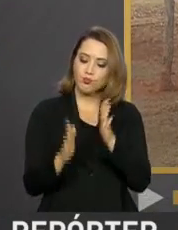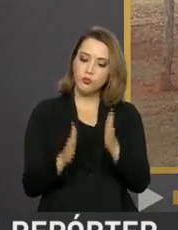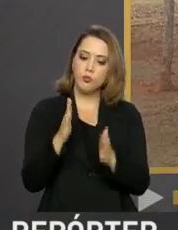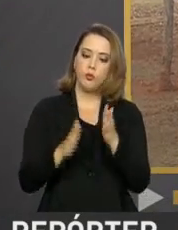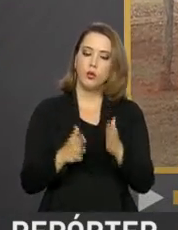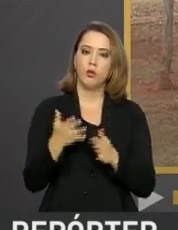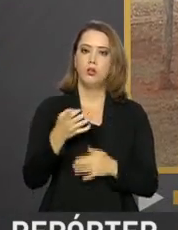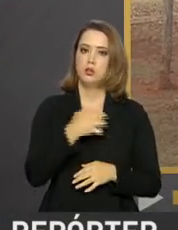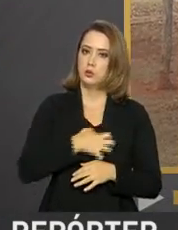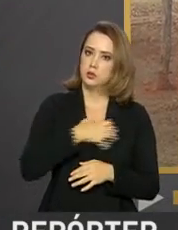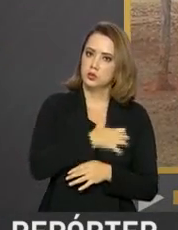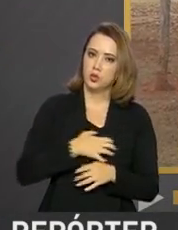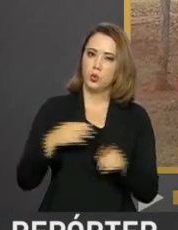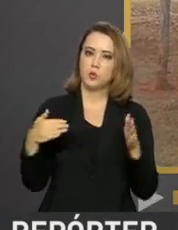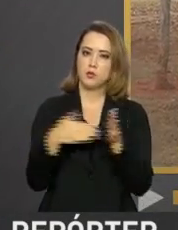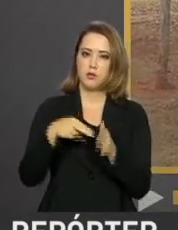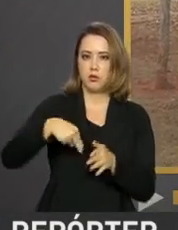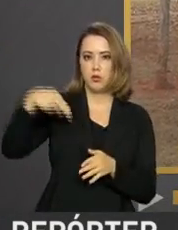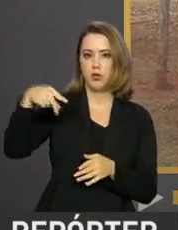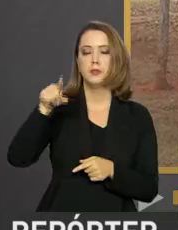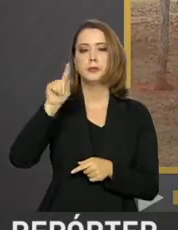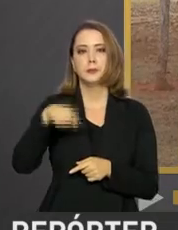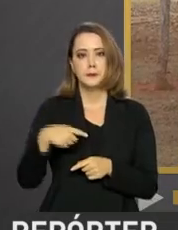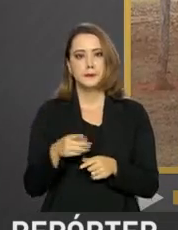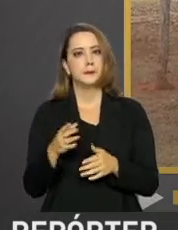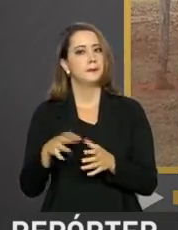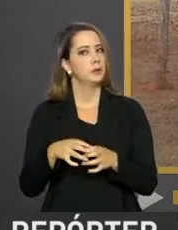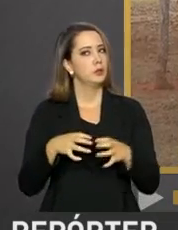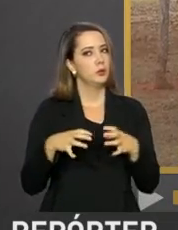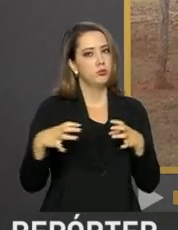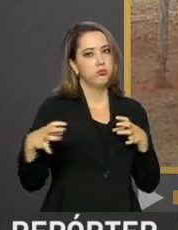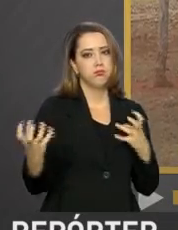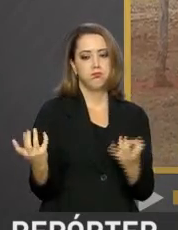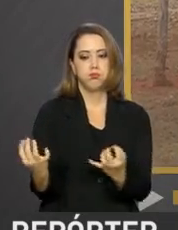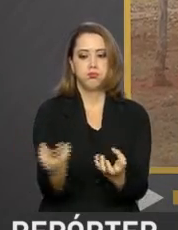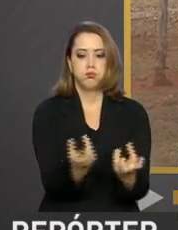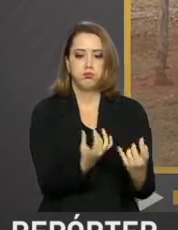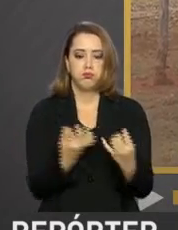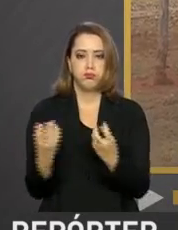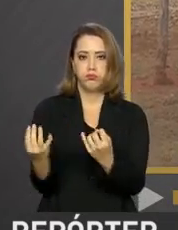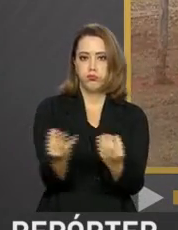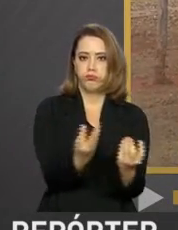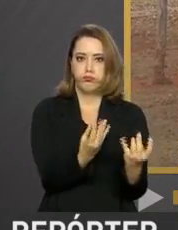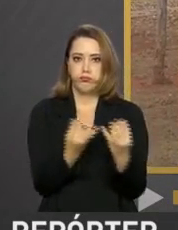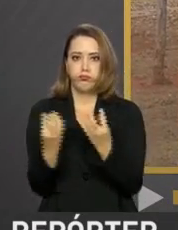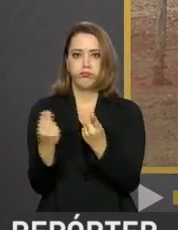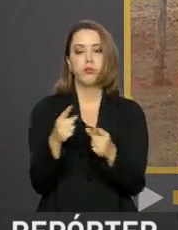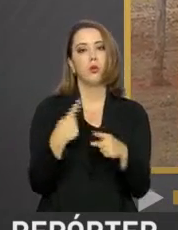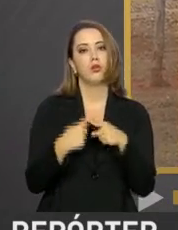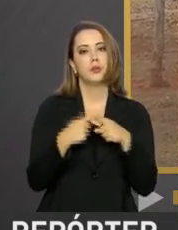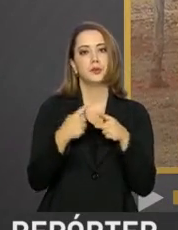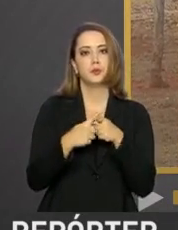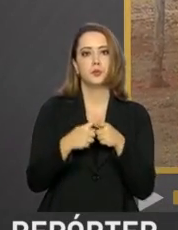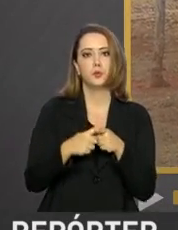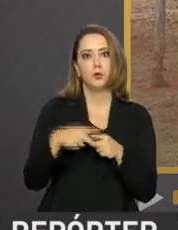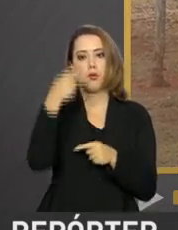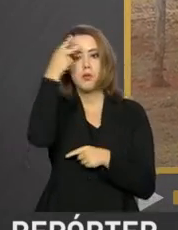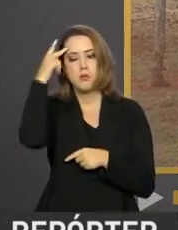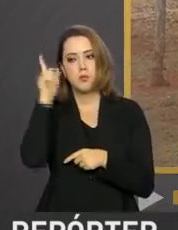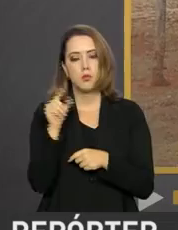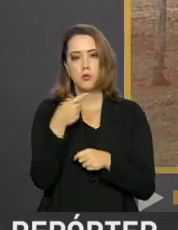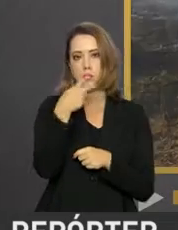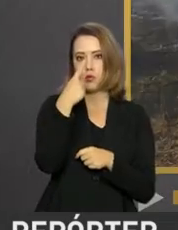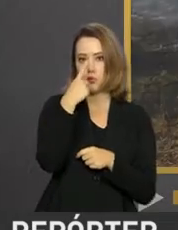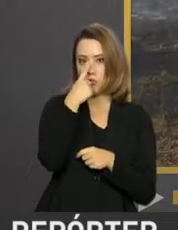se intensificam os problemas de incêndios, porque muitas vezes a população faz a queima do lixo, faz a queima